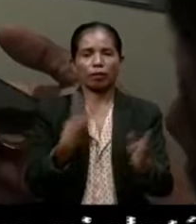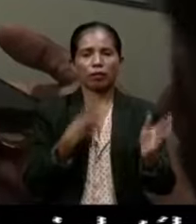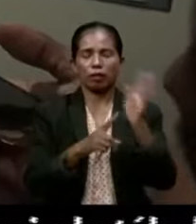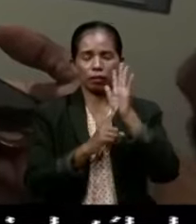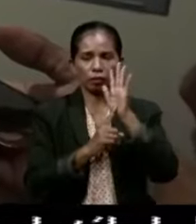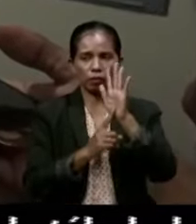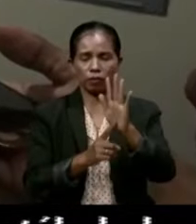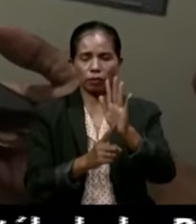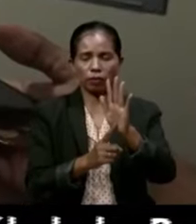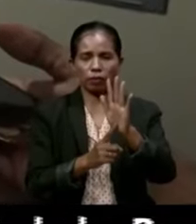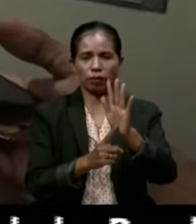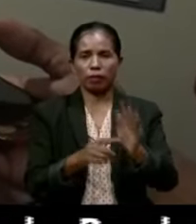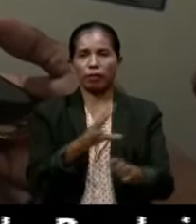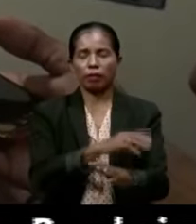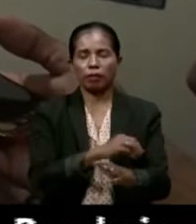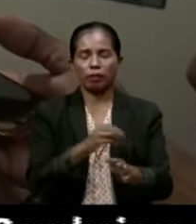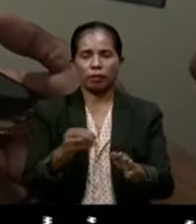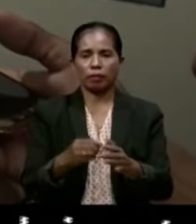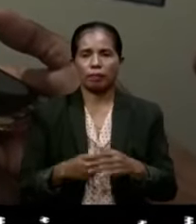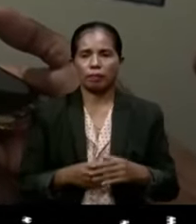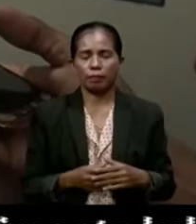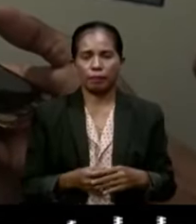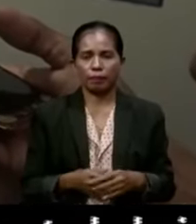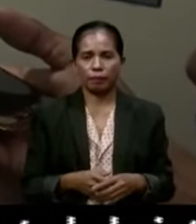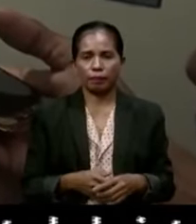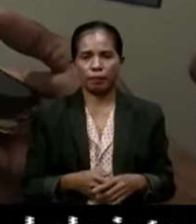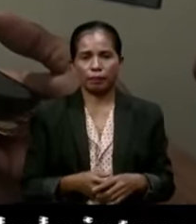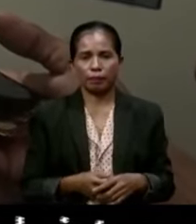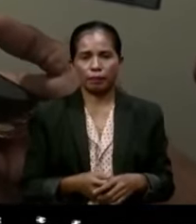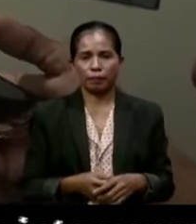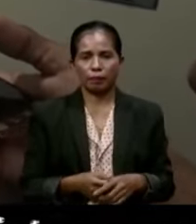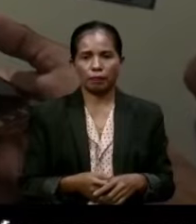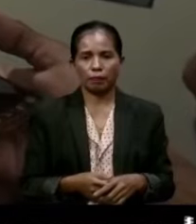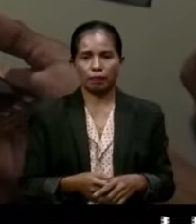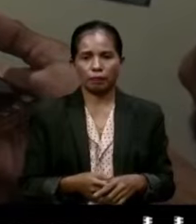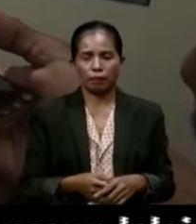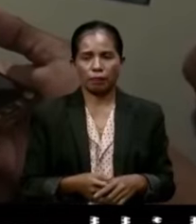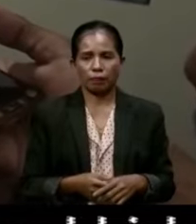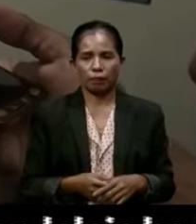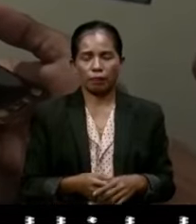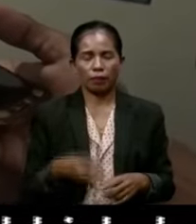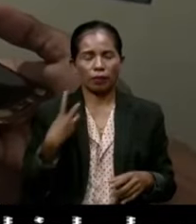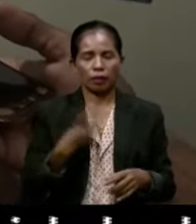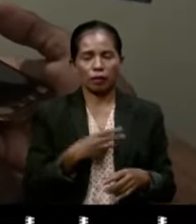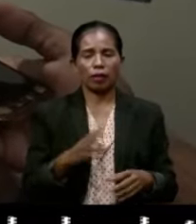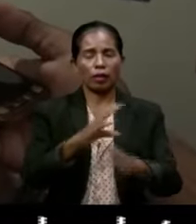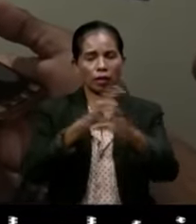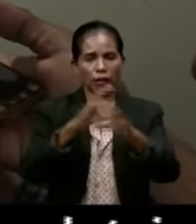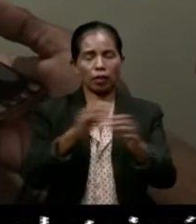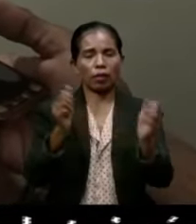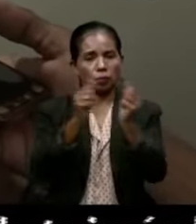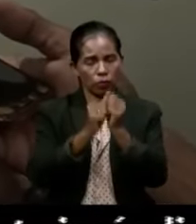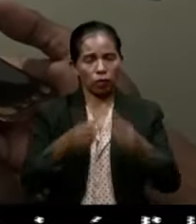ne carreta sia ba emana insanul resim walu ho amu papa iha carreta tolo proprio baniato usa